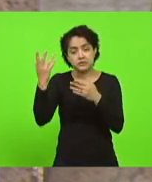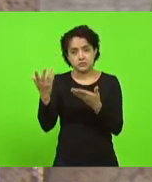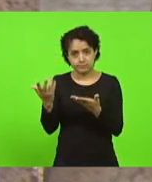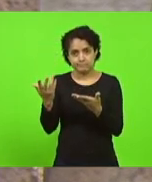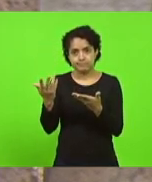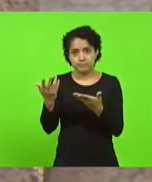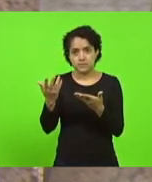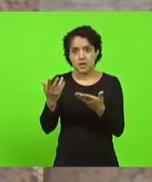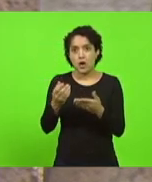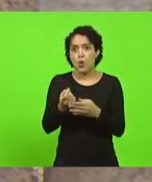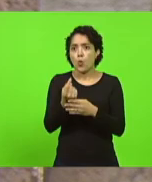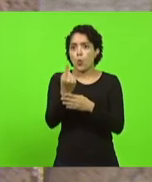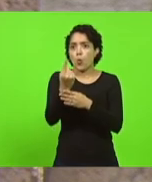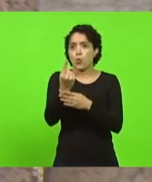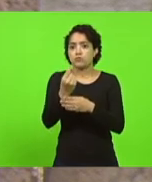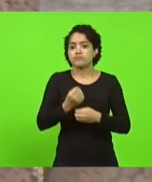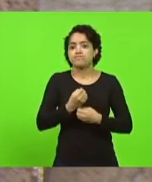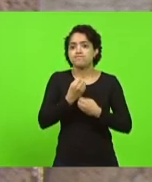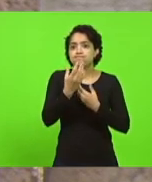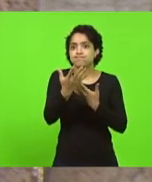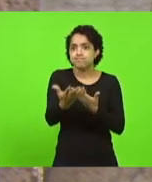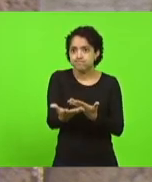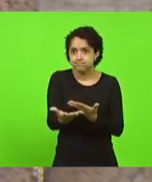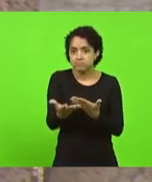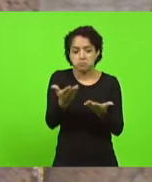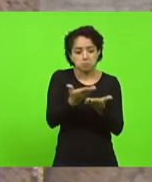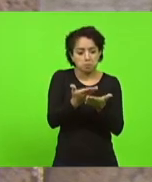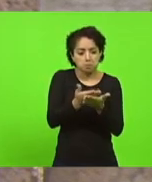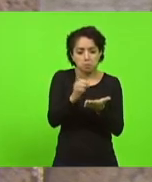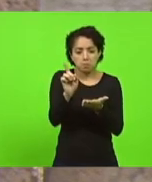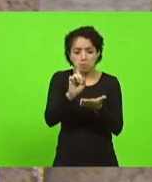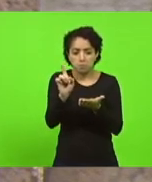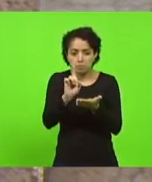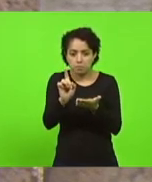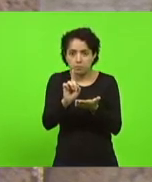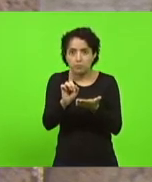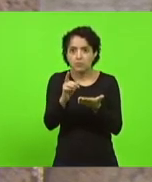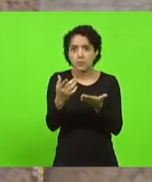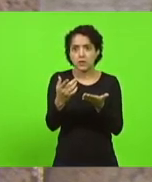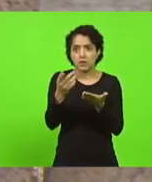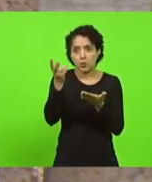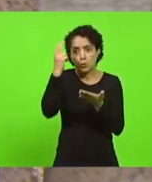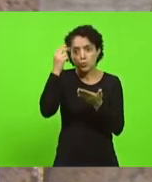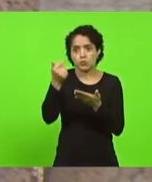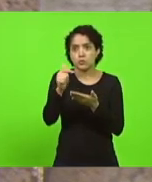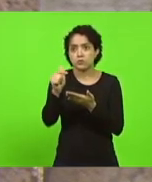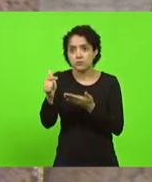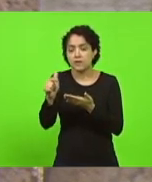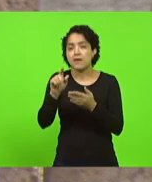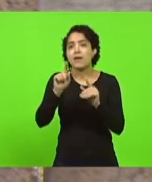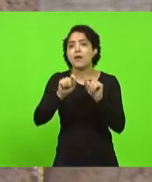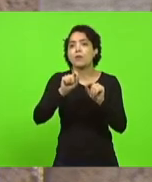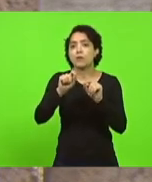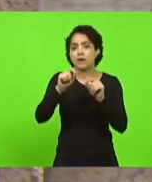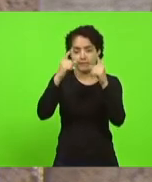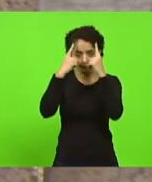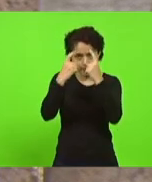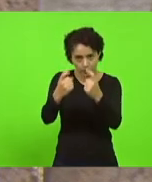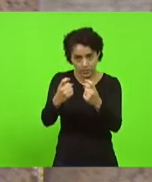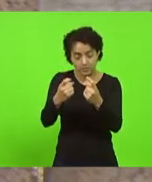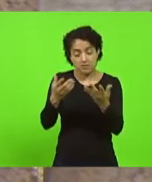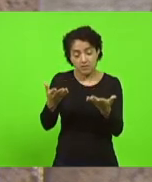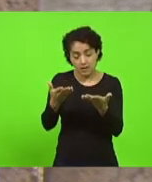se expressar da pessoa que não estuda, da pessoa que não tem cultura, é a violência. E é assim que nós